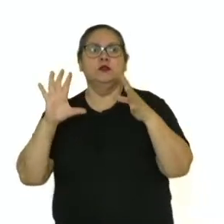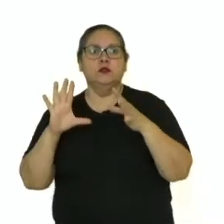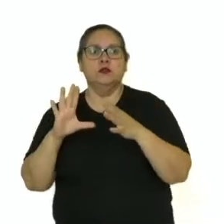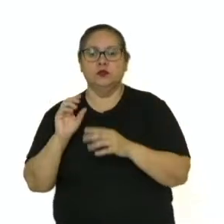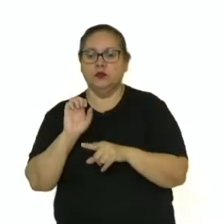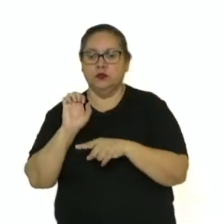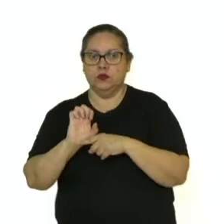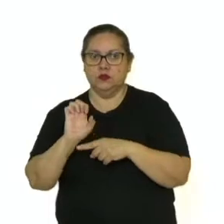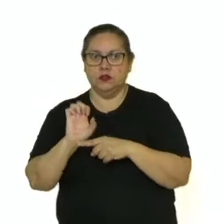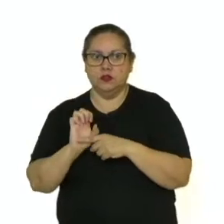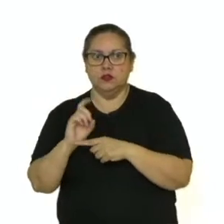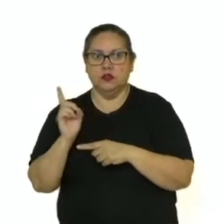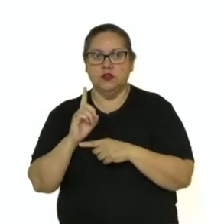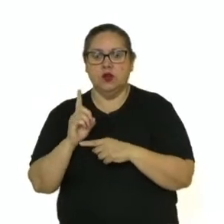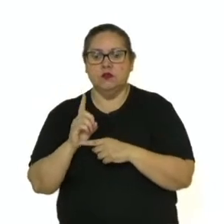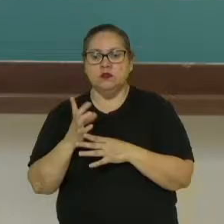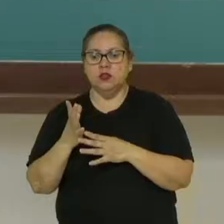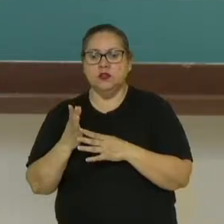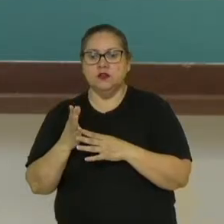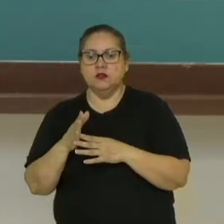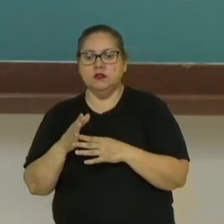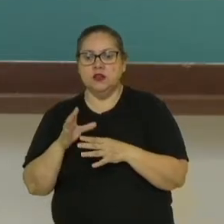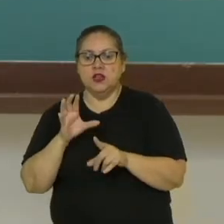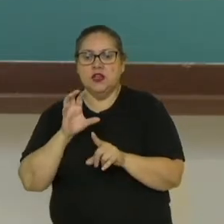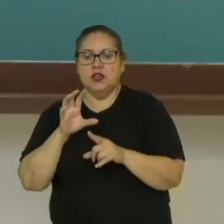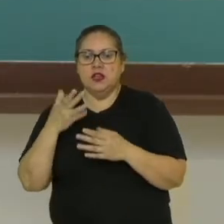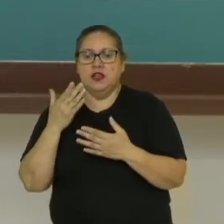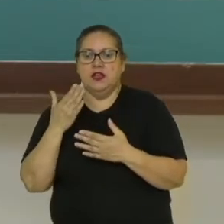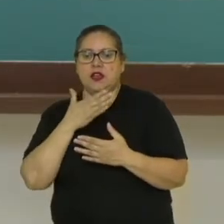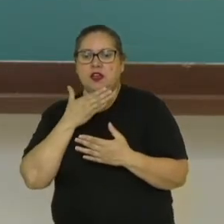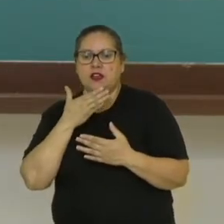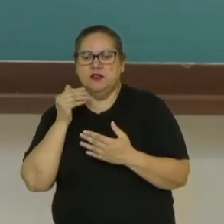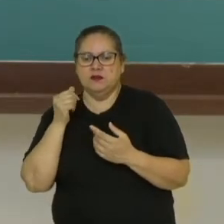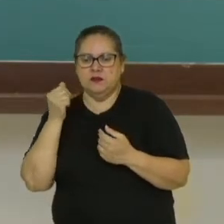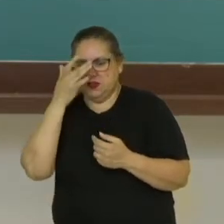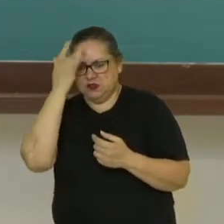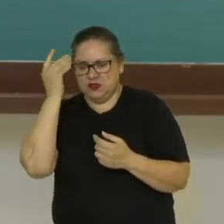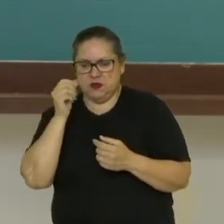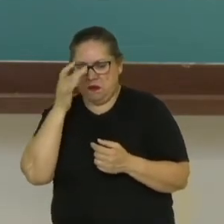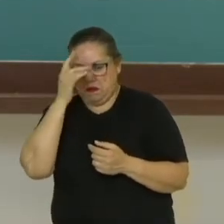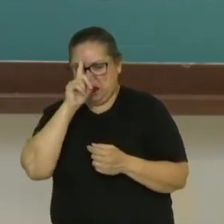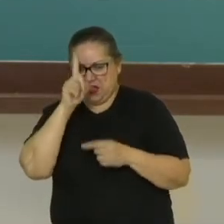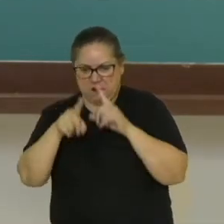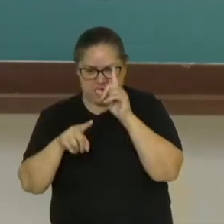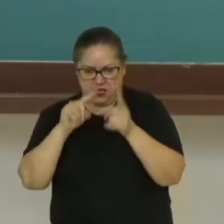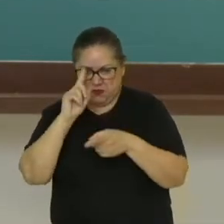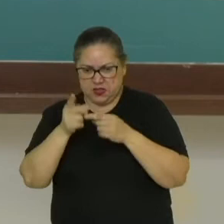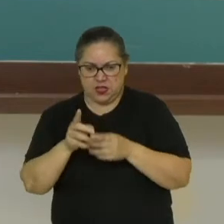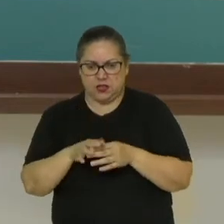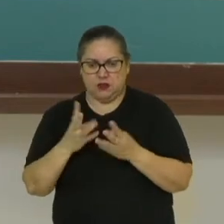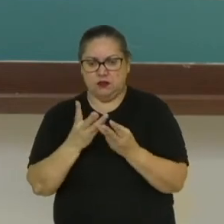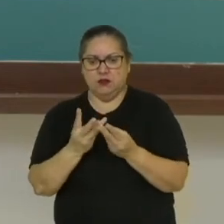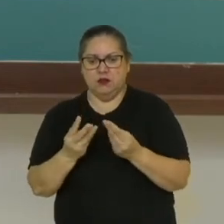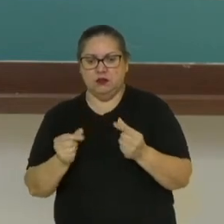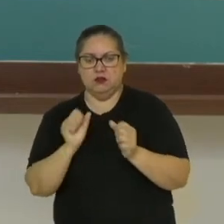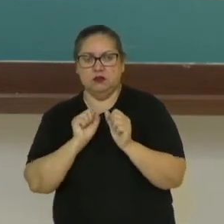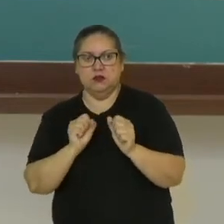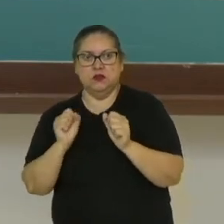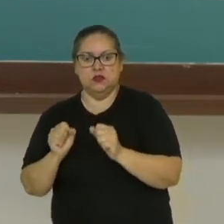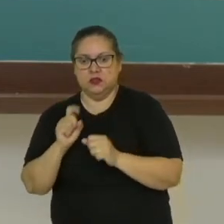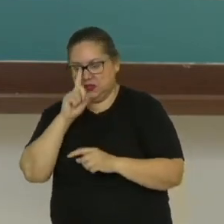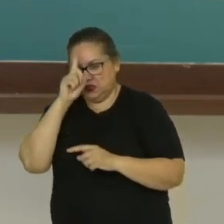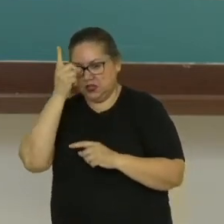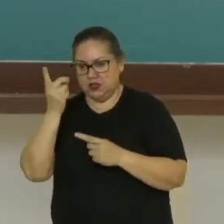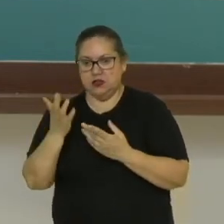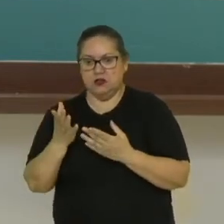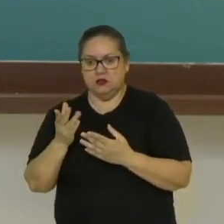um Estado e não ocorrer abusos dos governos. É aquela questão que eu coloquei para vocês, né? Diluir os poderes, criar um